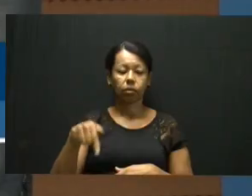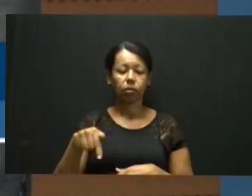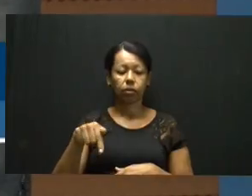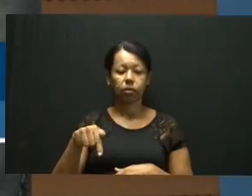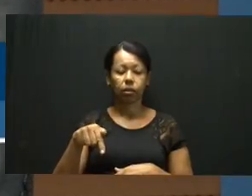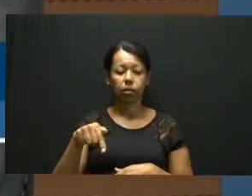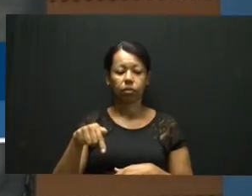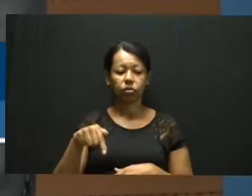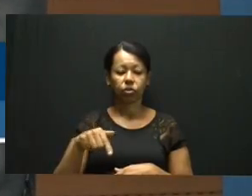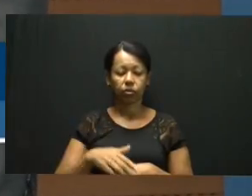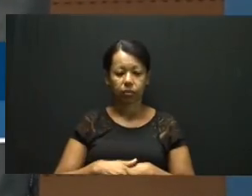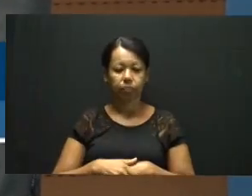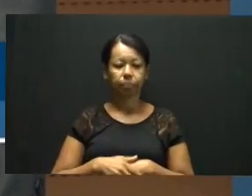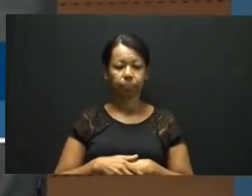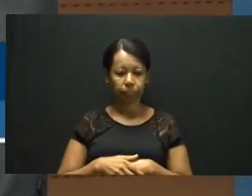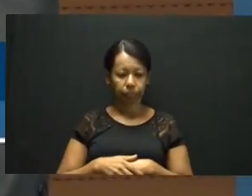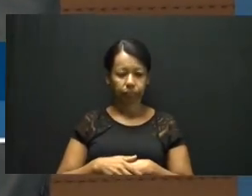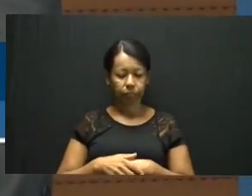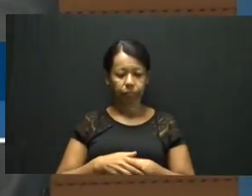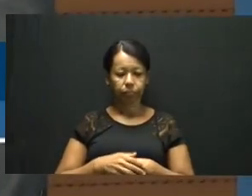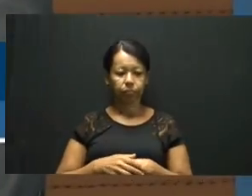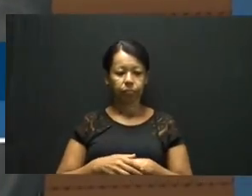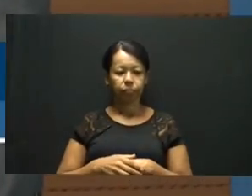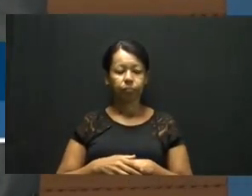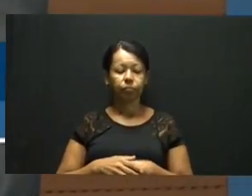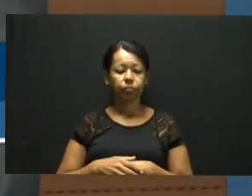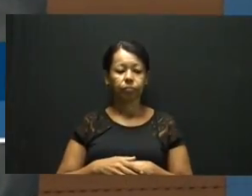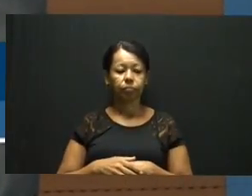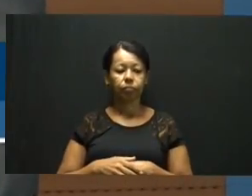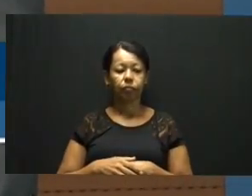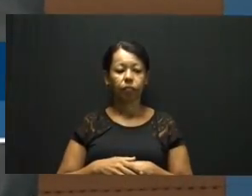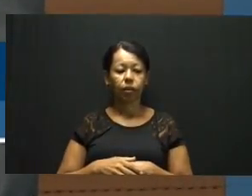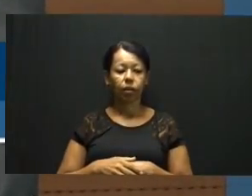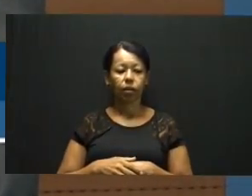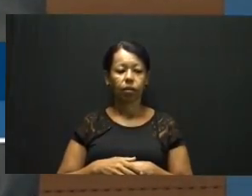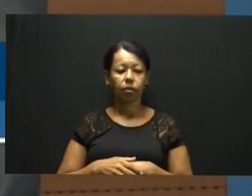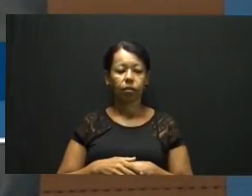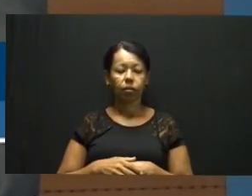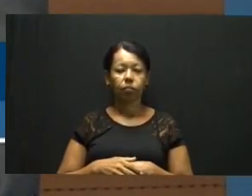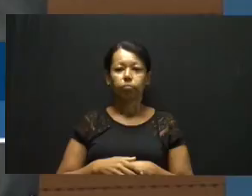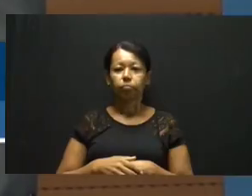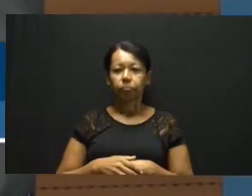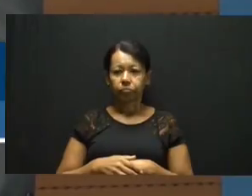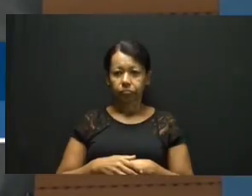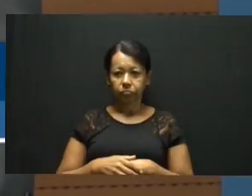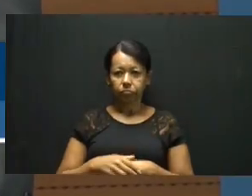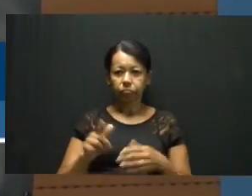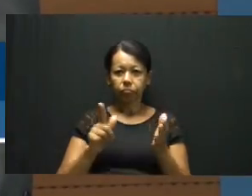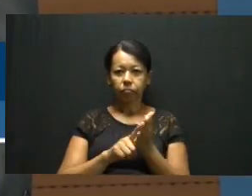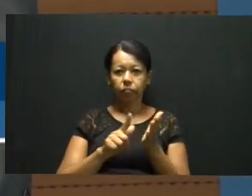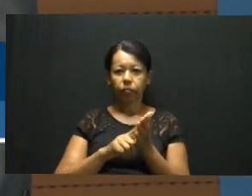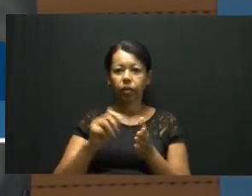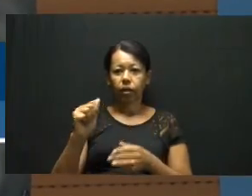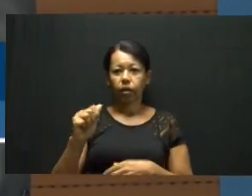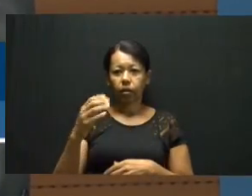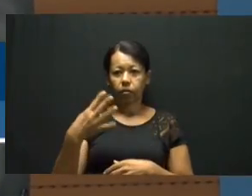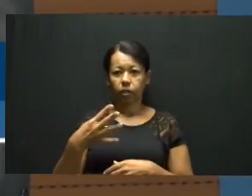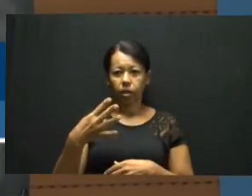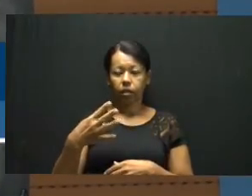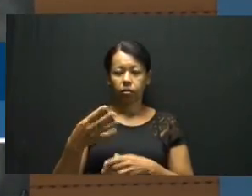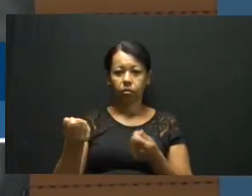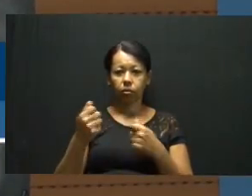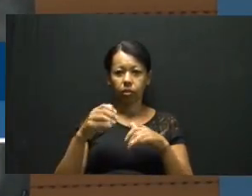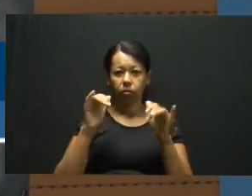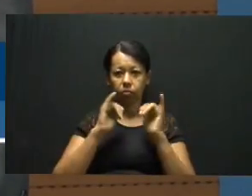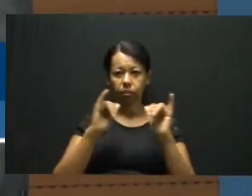conforme matéria do jornal A Tribuna, de 31 de janeiro de 2017, na página A4, trouxe a informação de